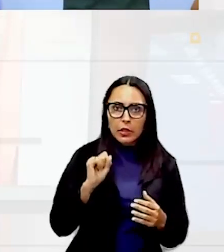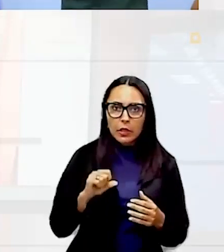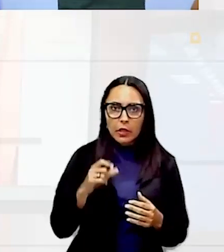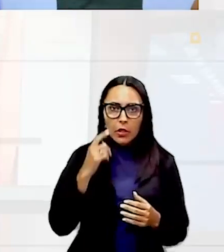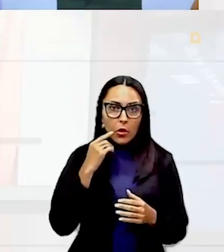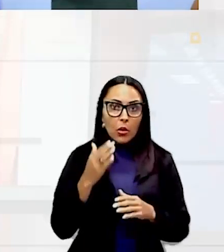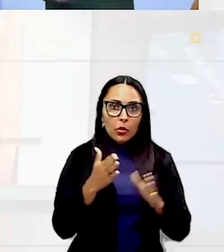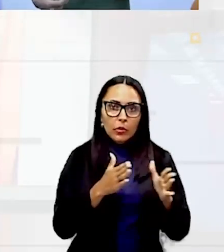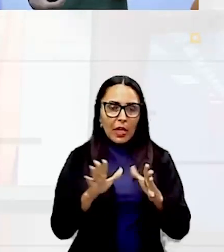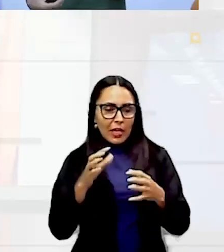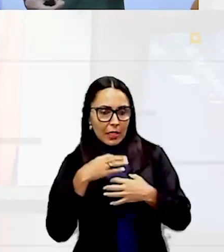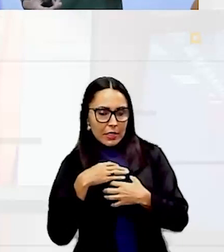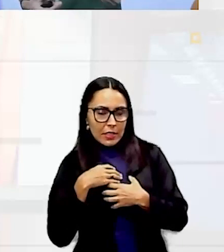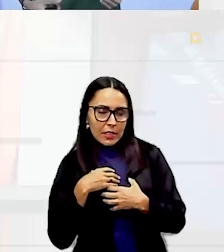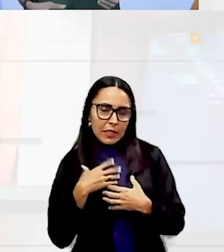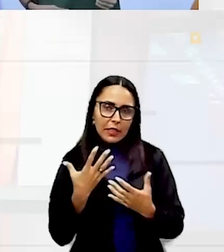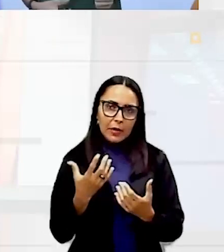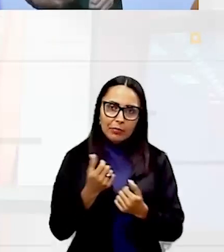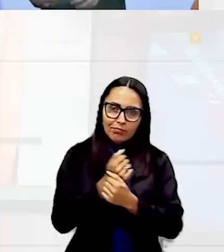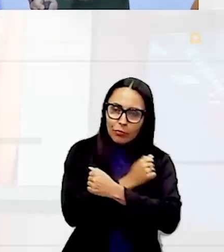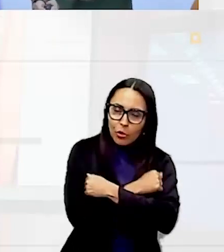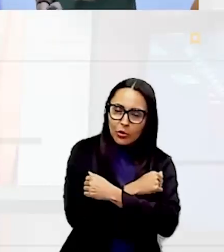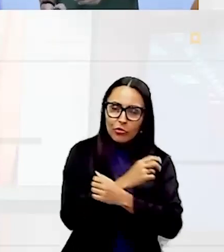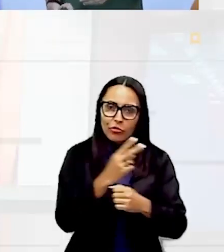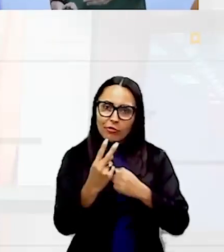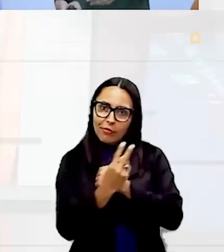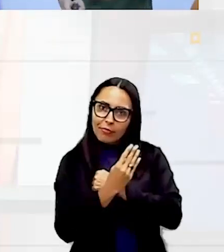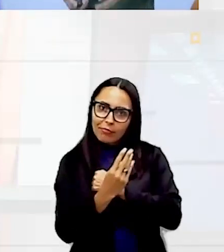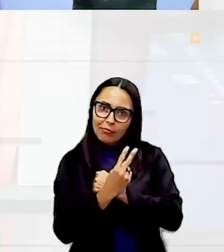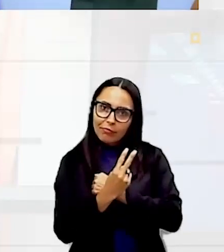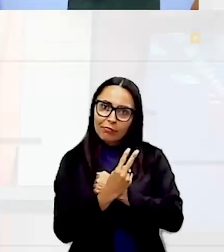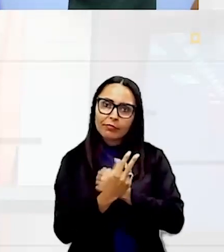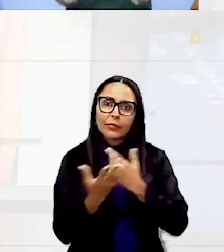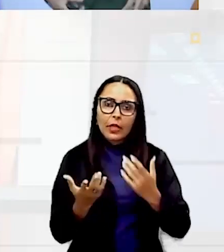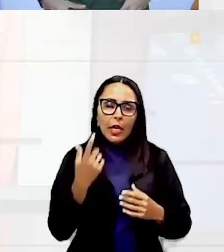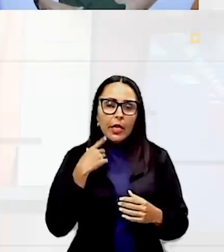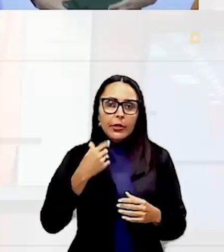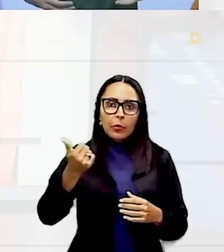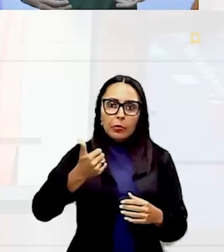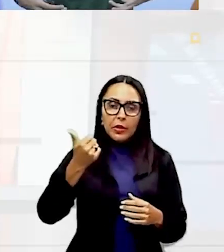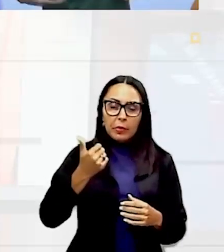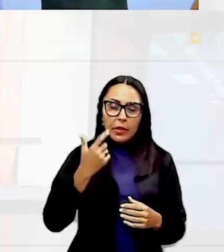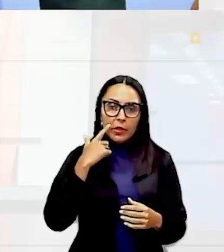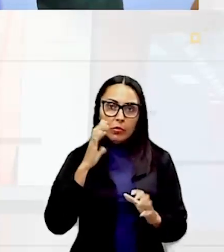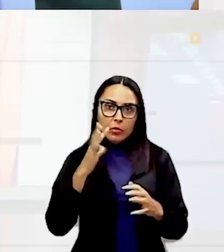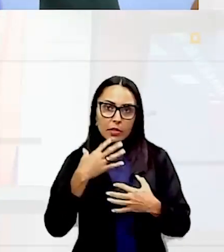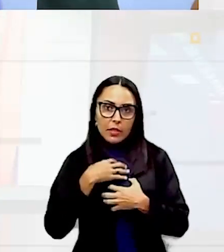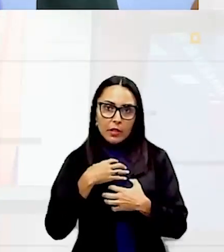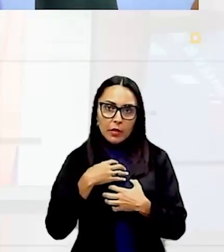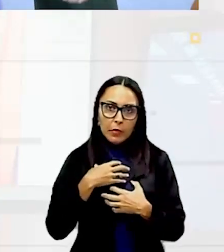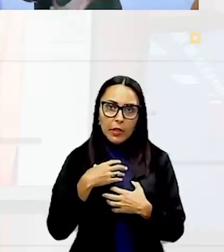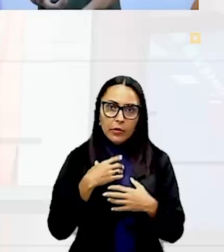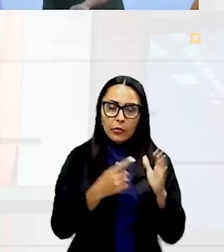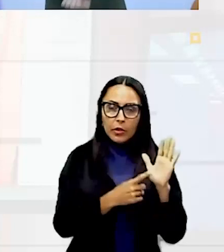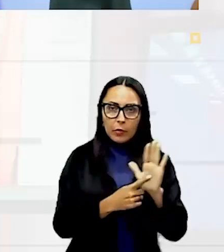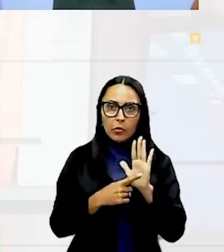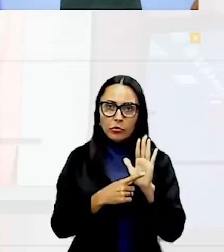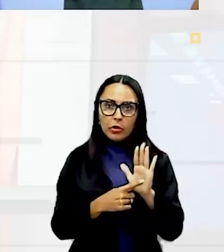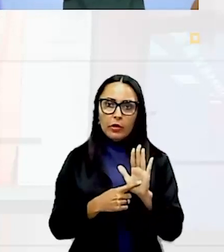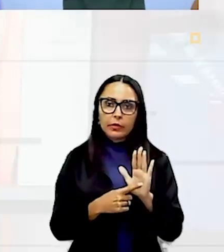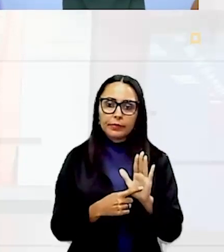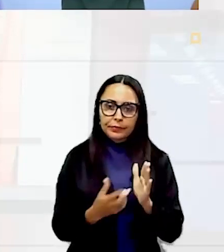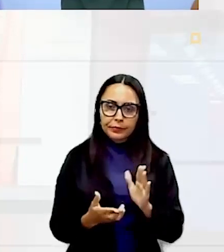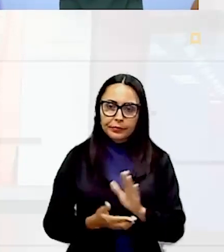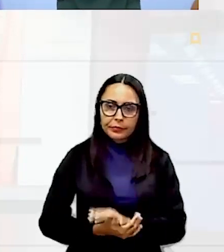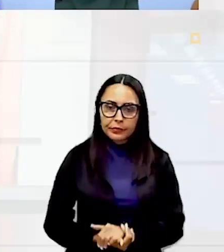o lugar que ela se sentia acolhida. Então, o primeiro sentimento, assim, a primeira cor que é mostrada para o jogador, o primeiro